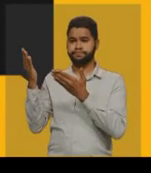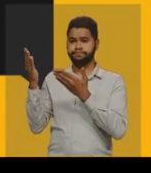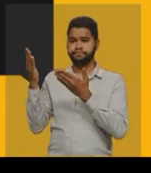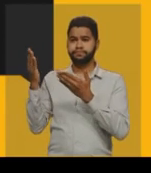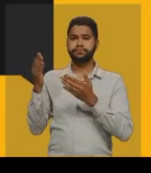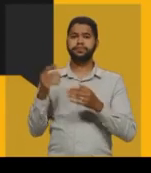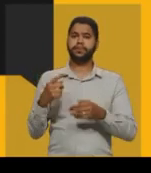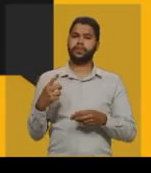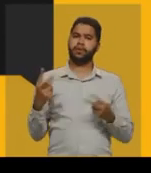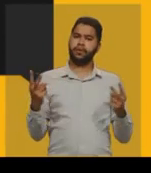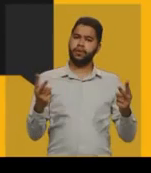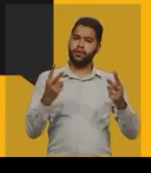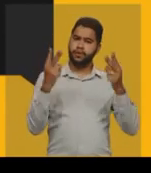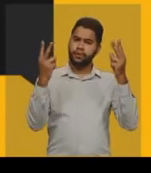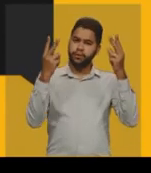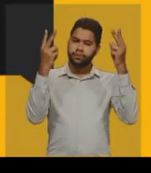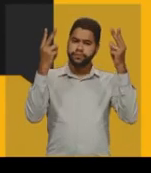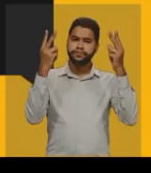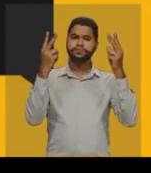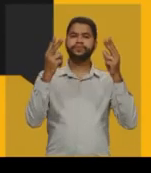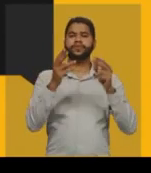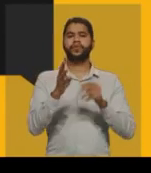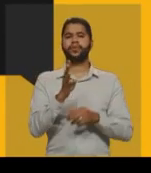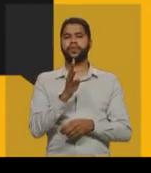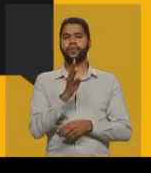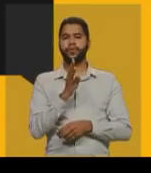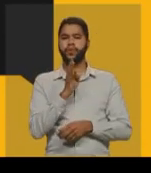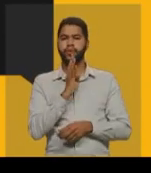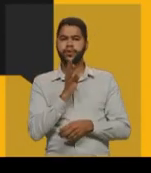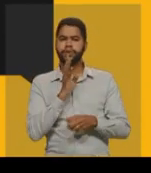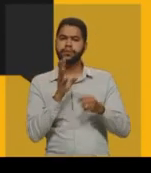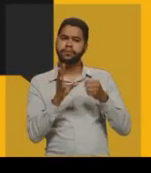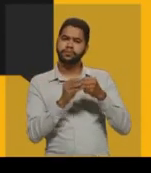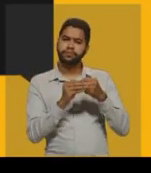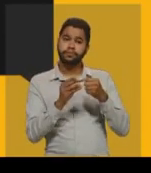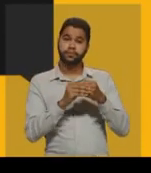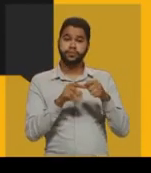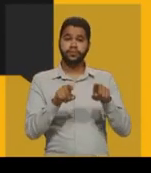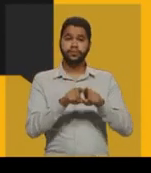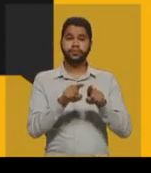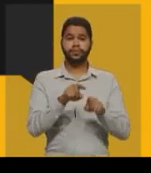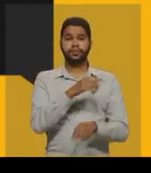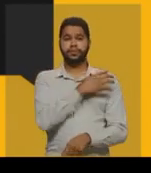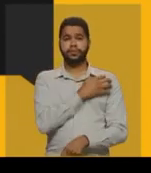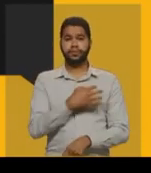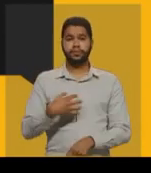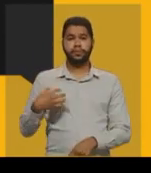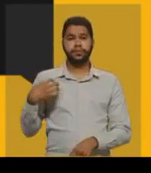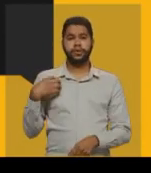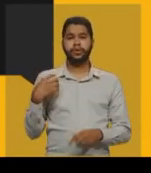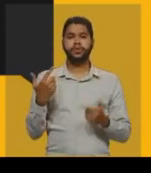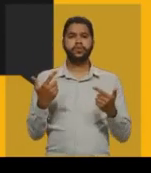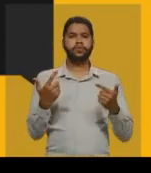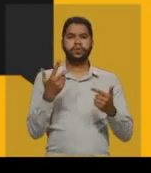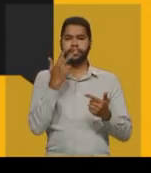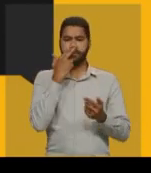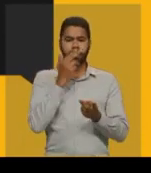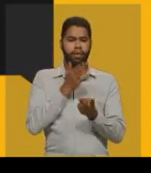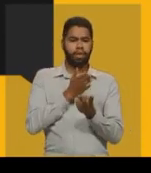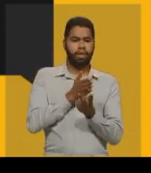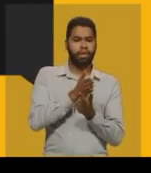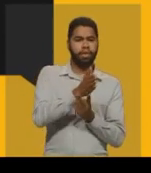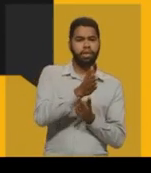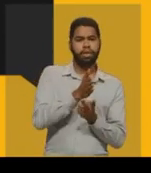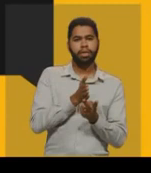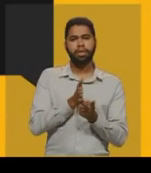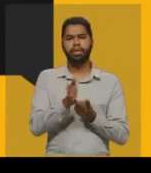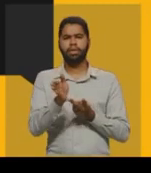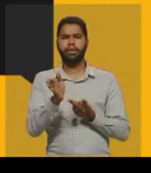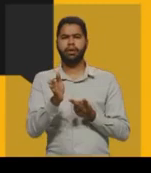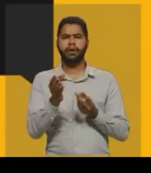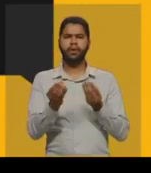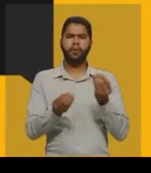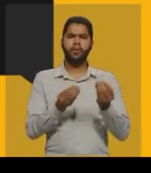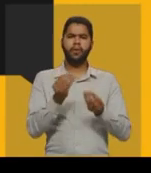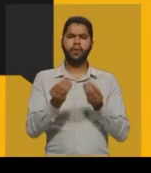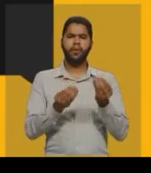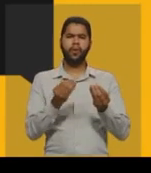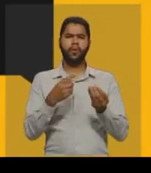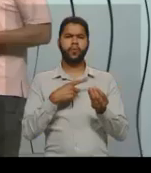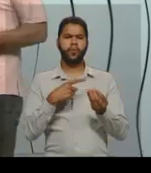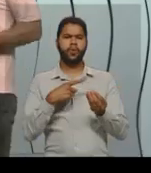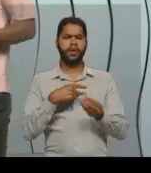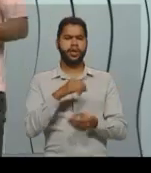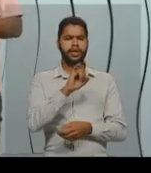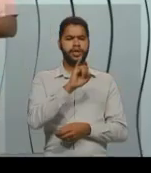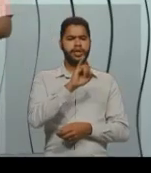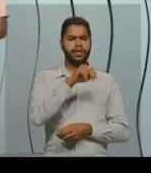o conhecimento sensorial, e depois porque, para Aristóteles, não há uma dualidade entre plano inteligível e plano